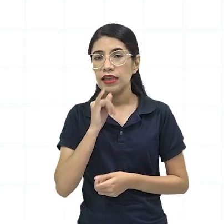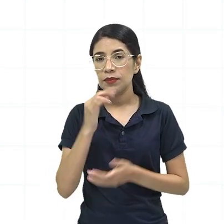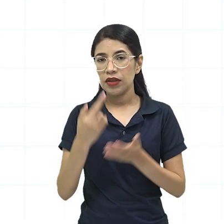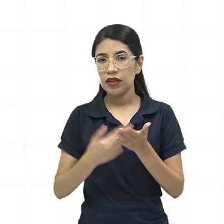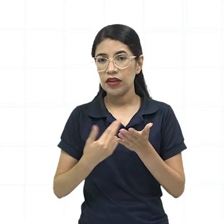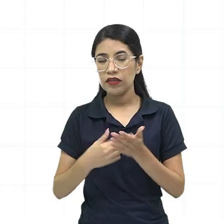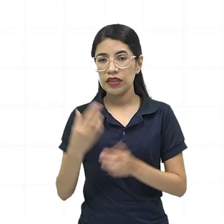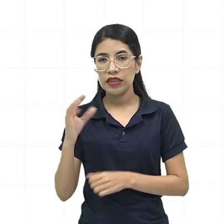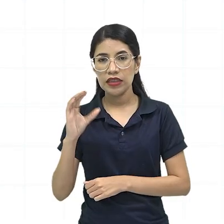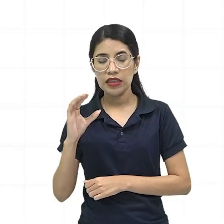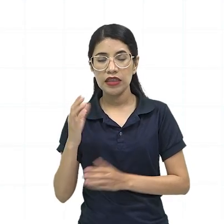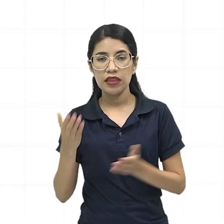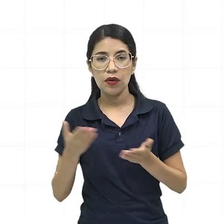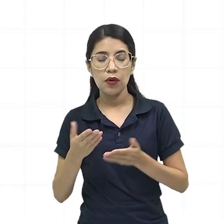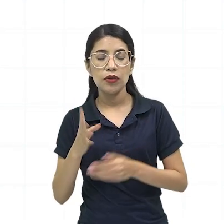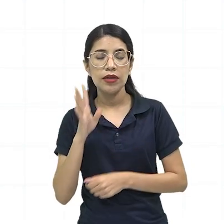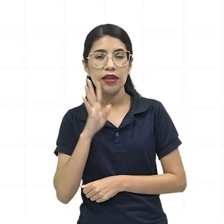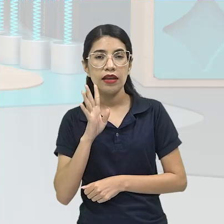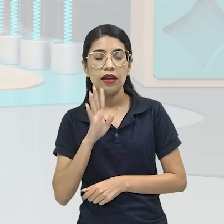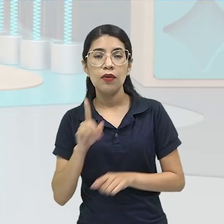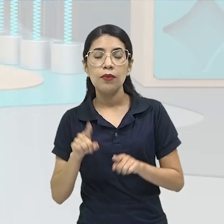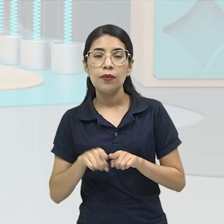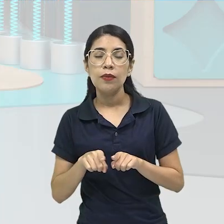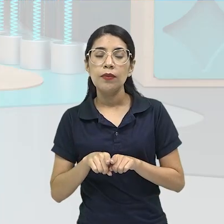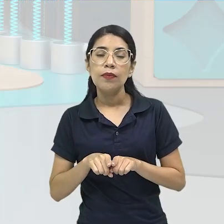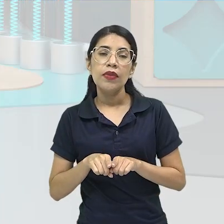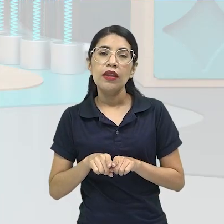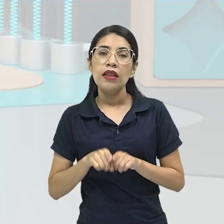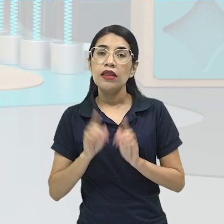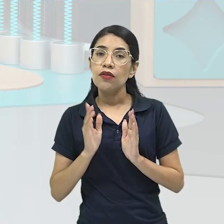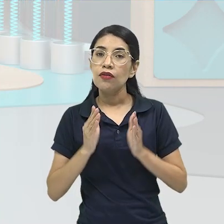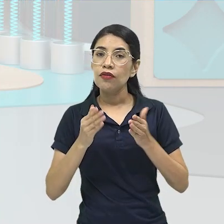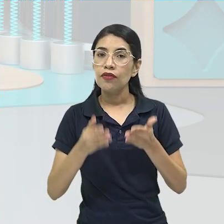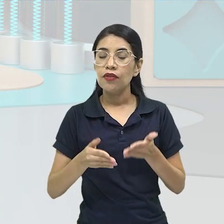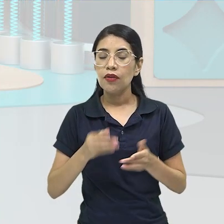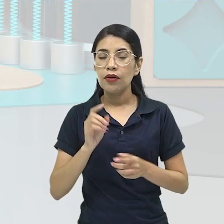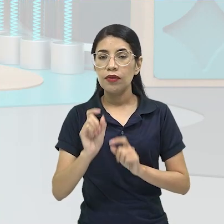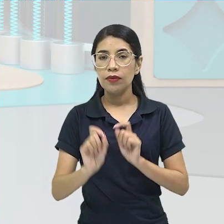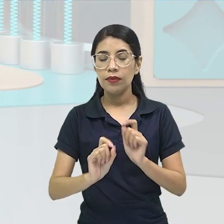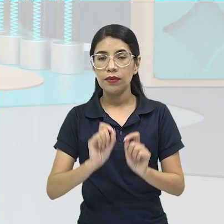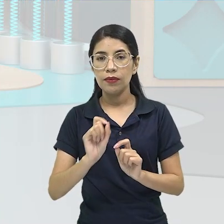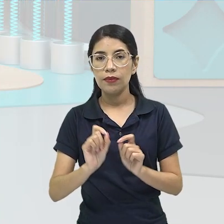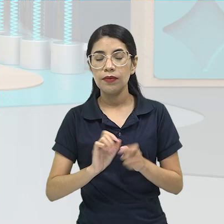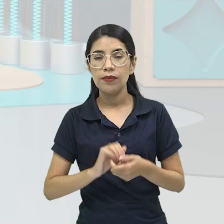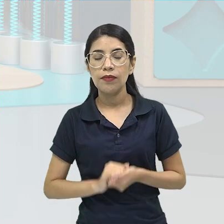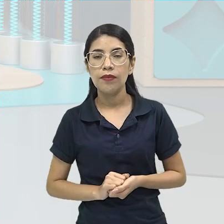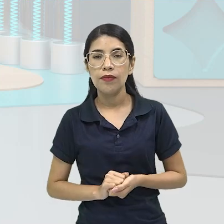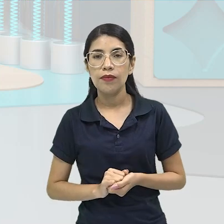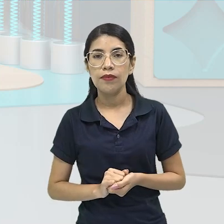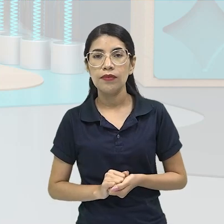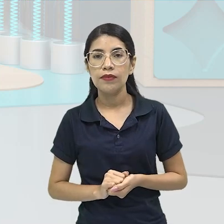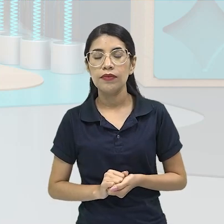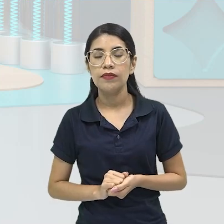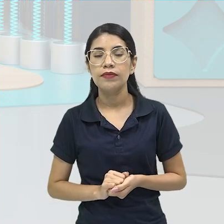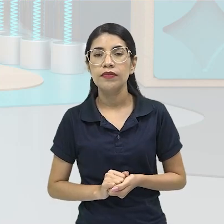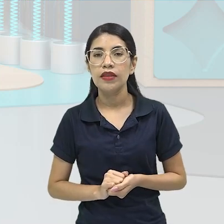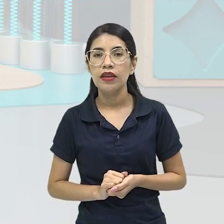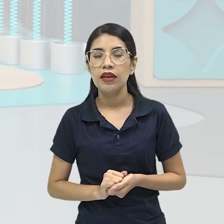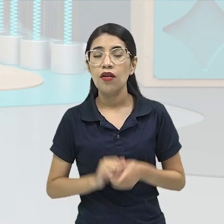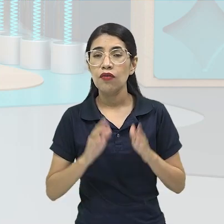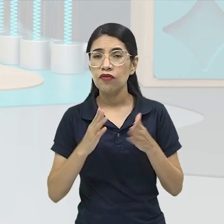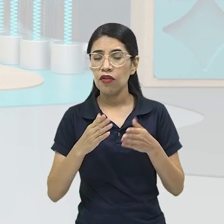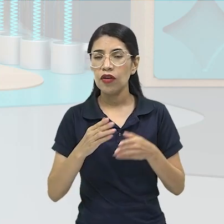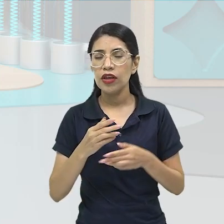é muito legal, porque ela é bem focada para... tem muita coisa assim